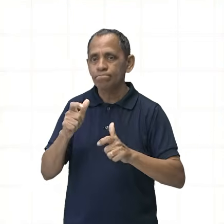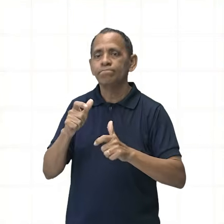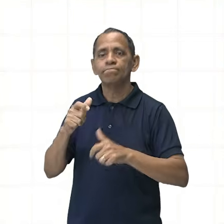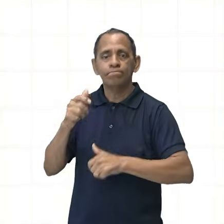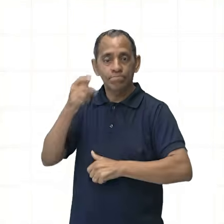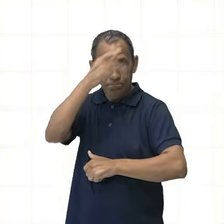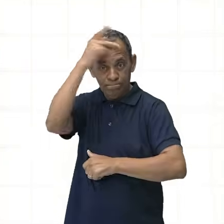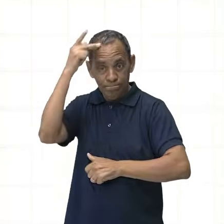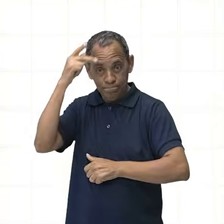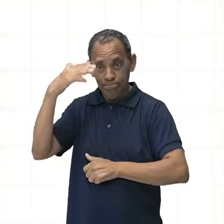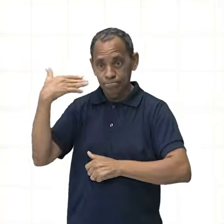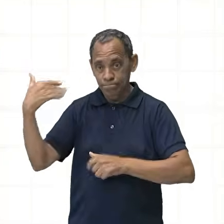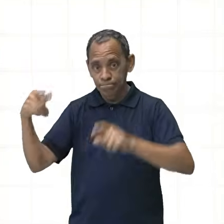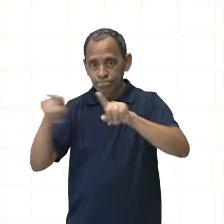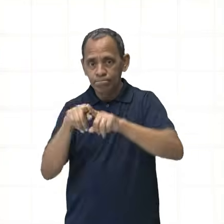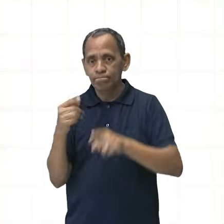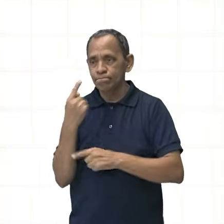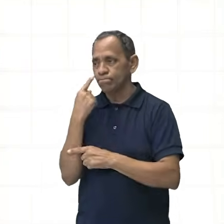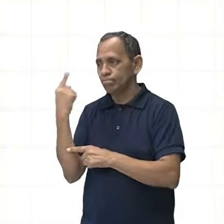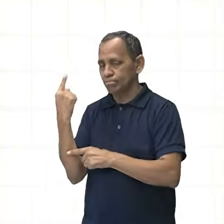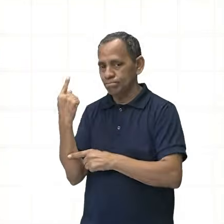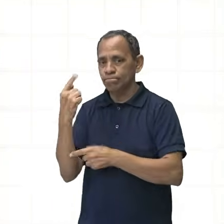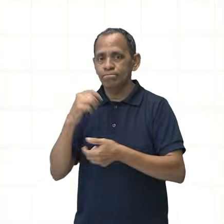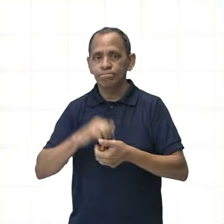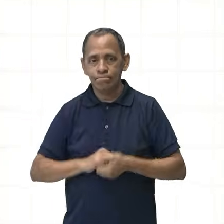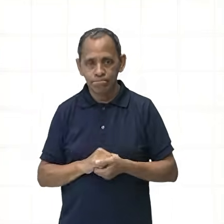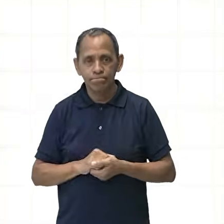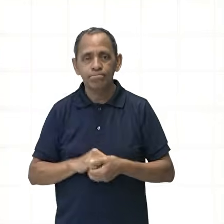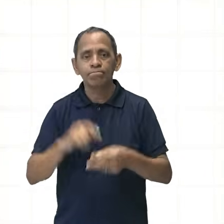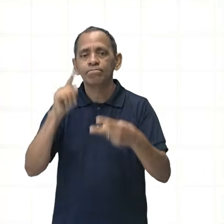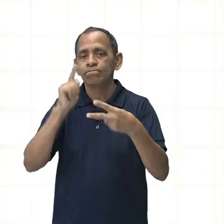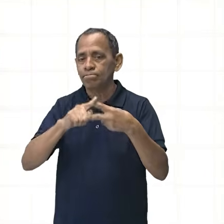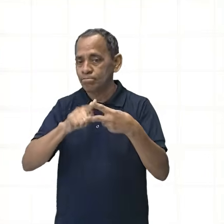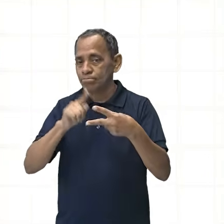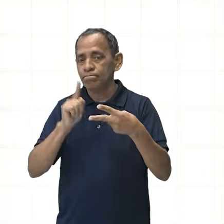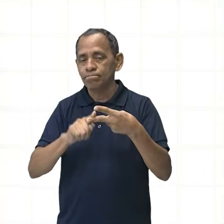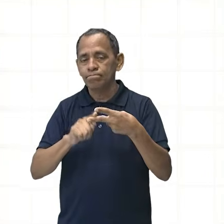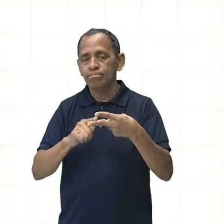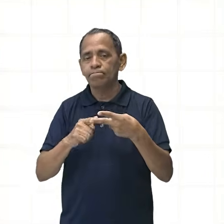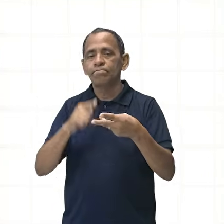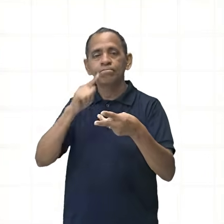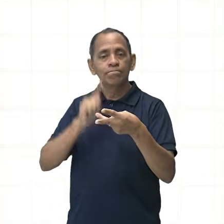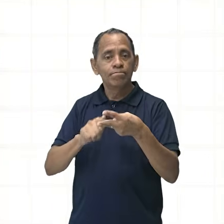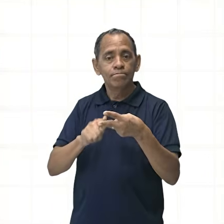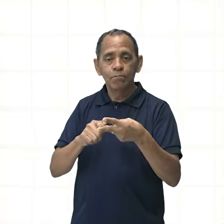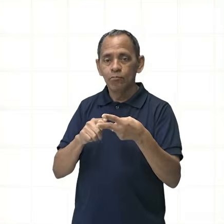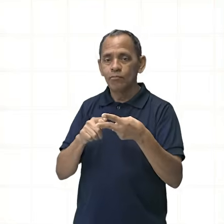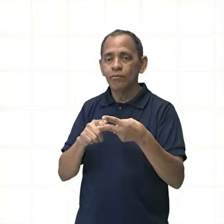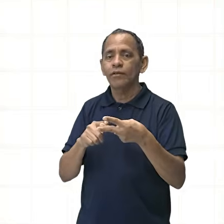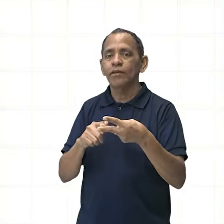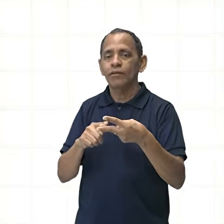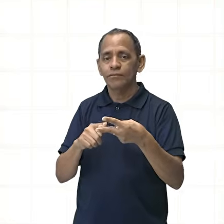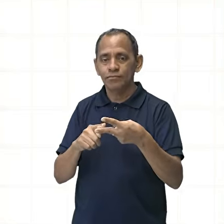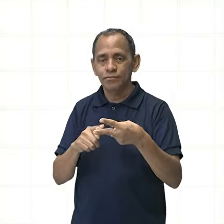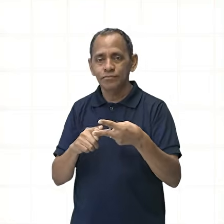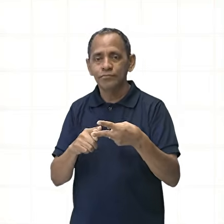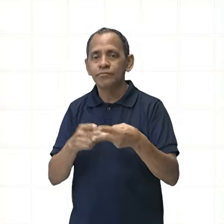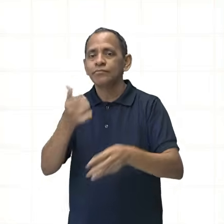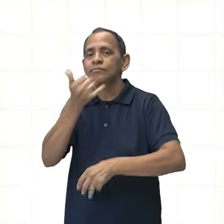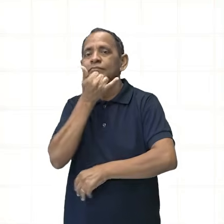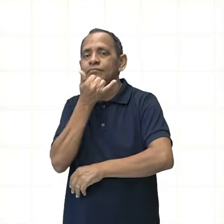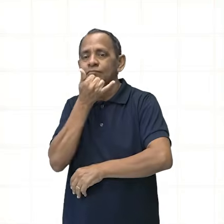Em relação à literatura, a Rússia pré-revolucionária possuía grandes nomes da literatura mundial,